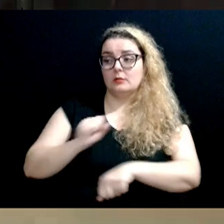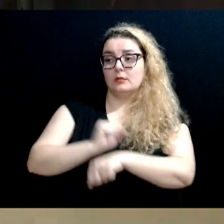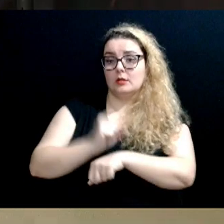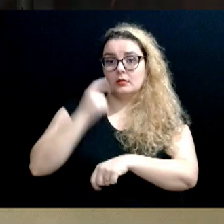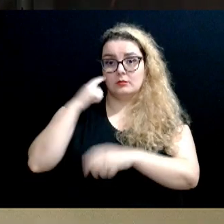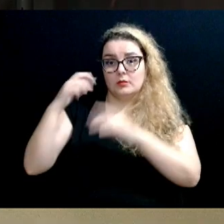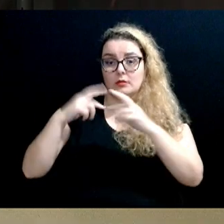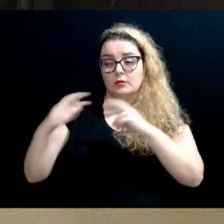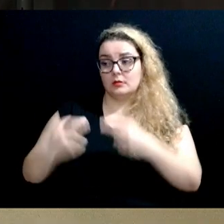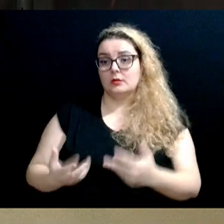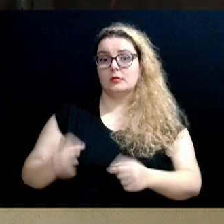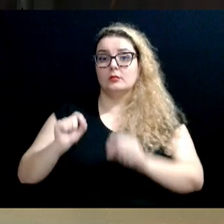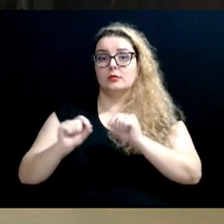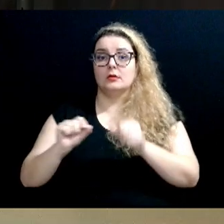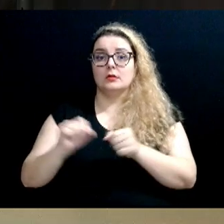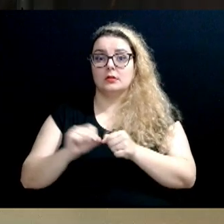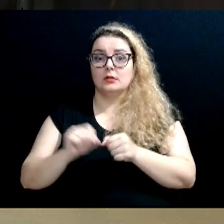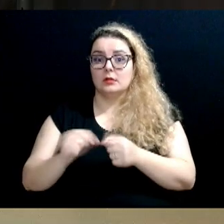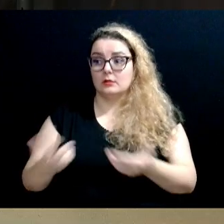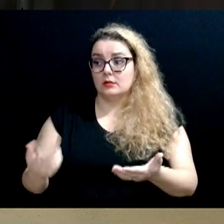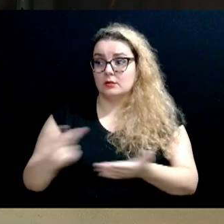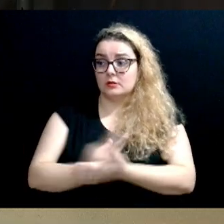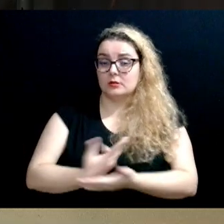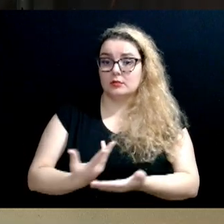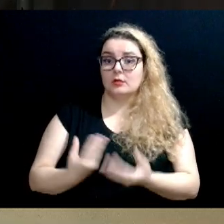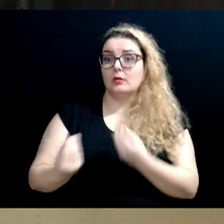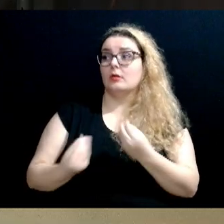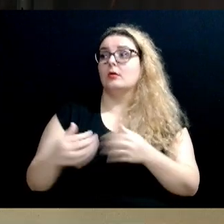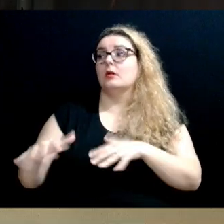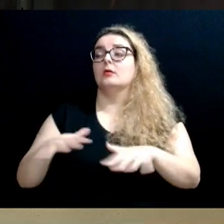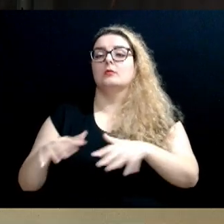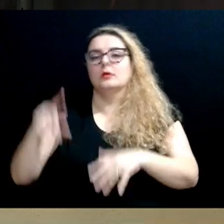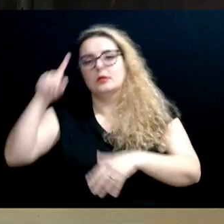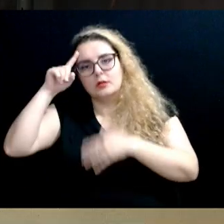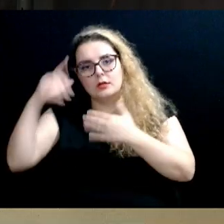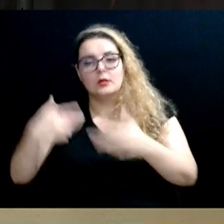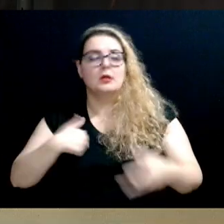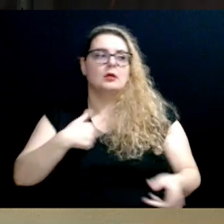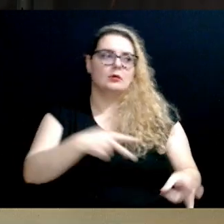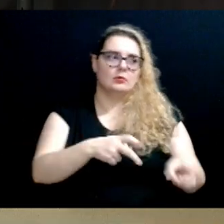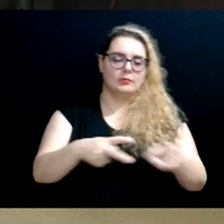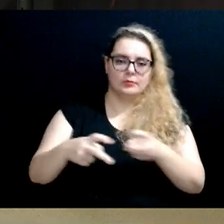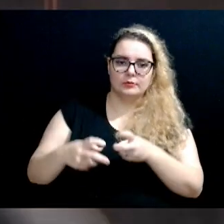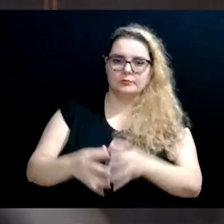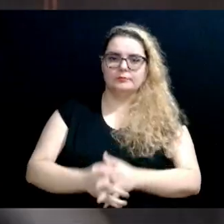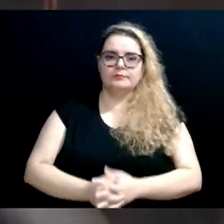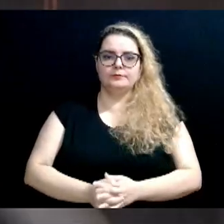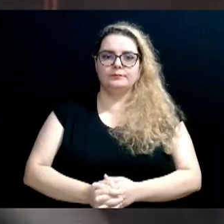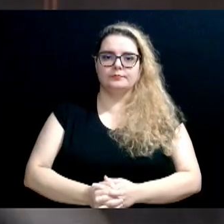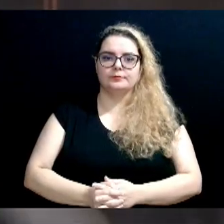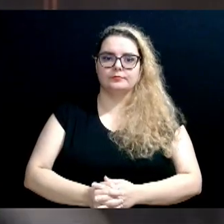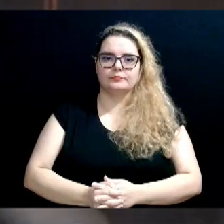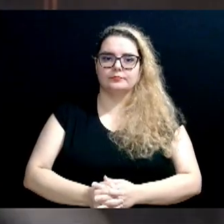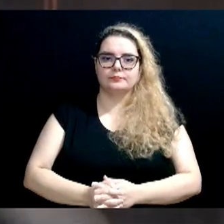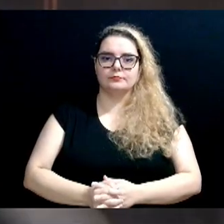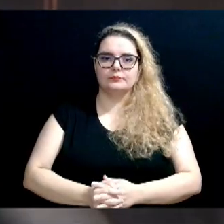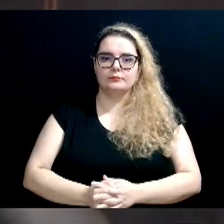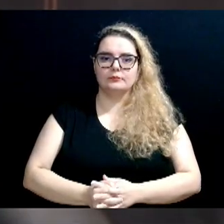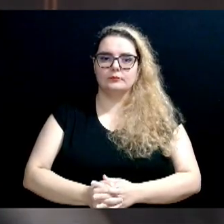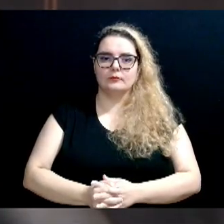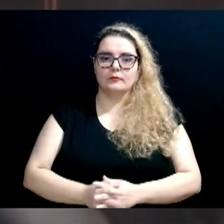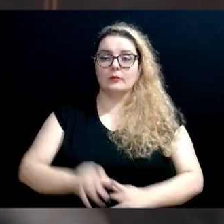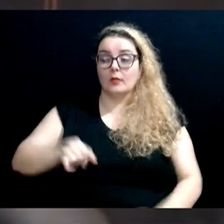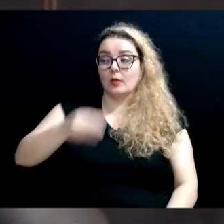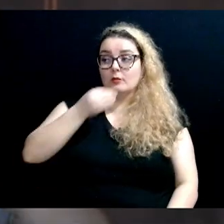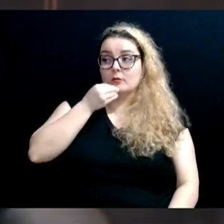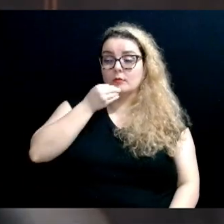Sim. Como é que é esse movimento do dia a dia? Então, eu percebo esse movimento, pegando aqui um gancho do Léo. O Léo falou assim, eu não